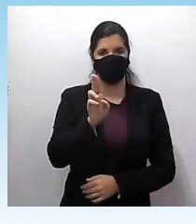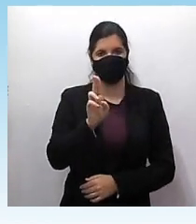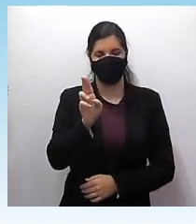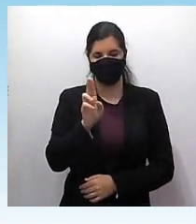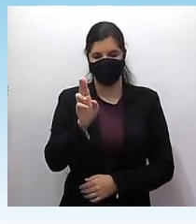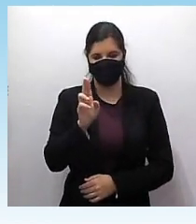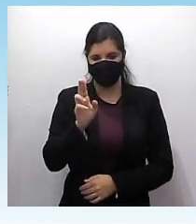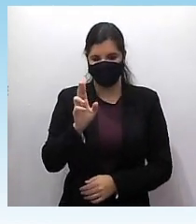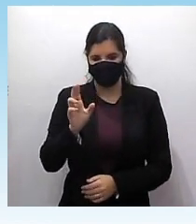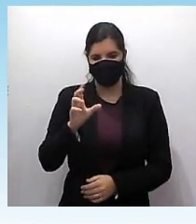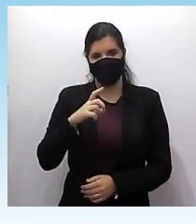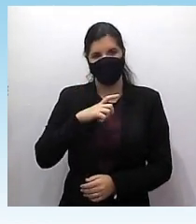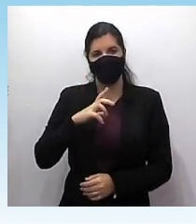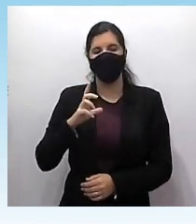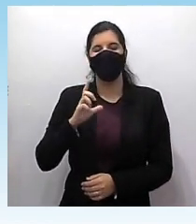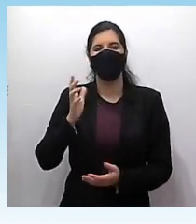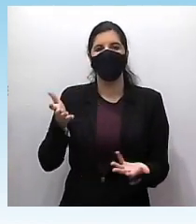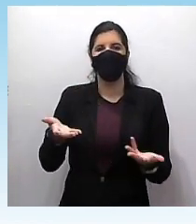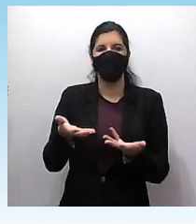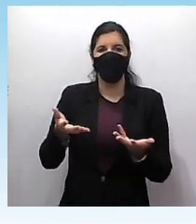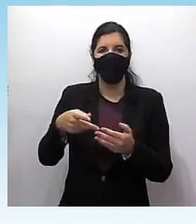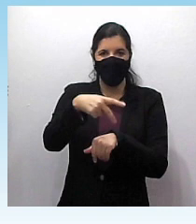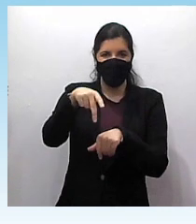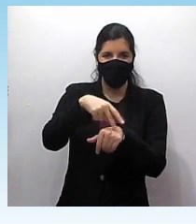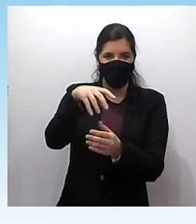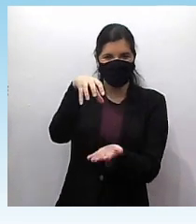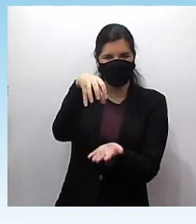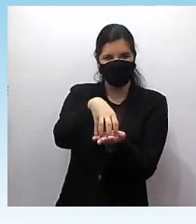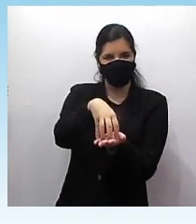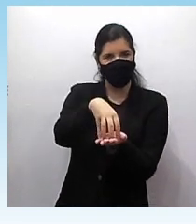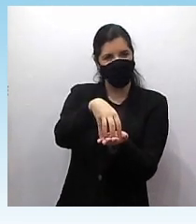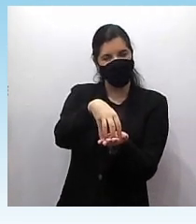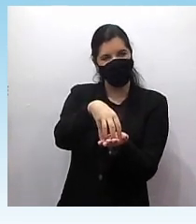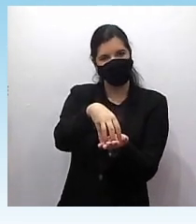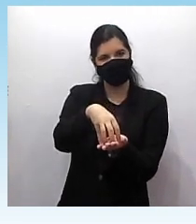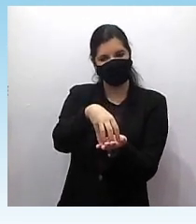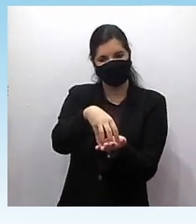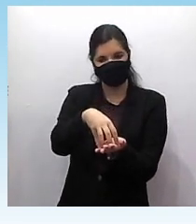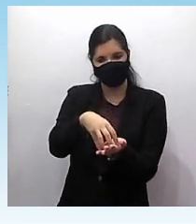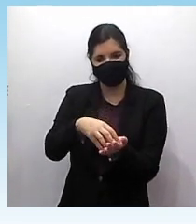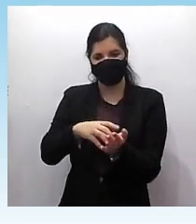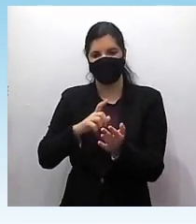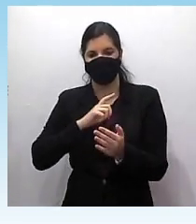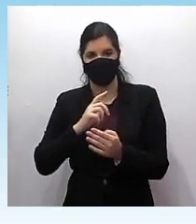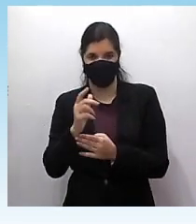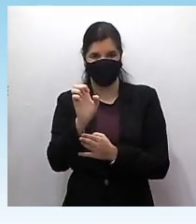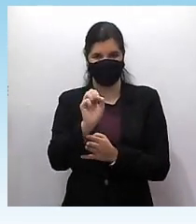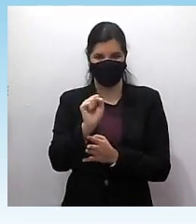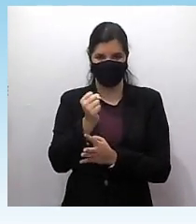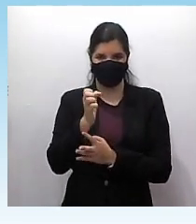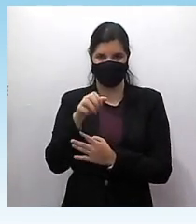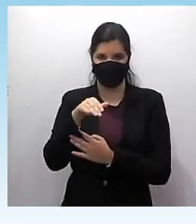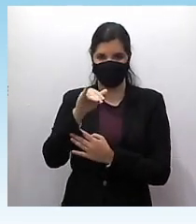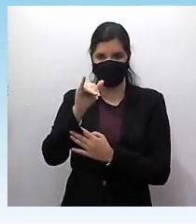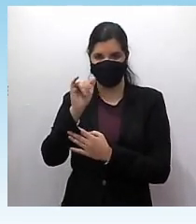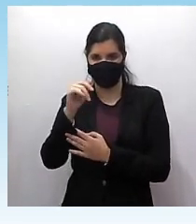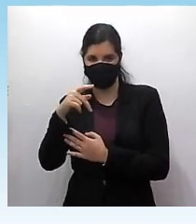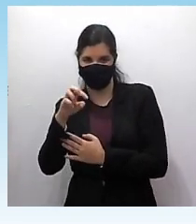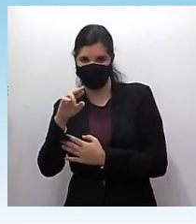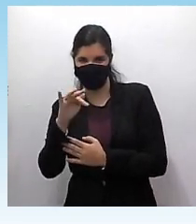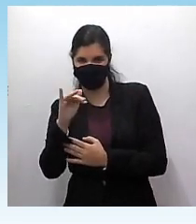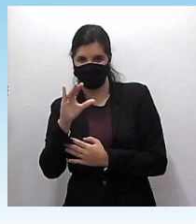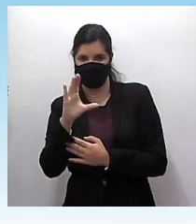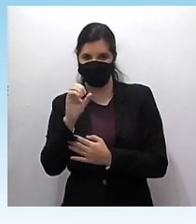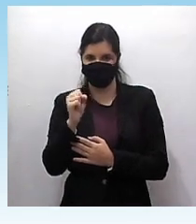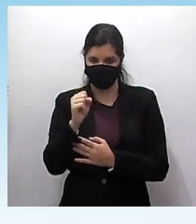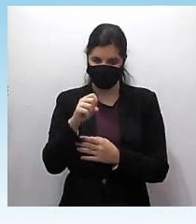que seria o que a gente chama hoje de países centrais, semiperiféricos e periféricos. Aqui